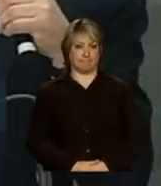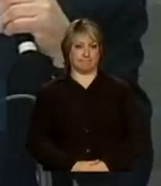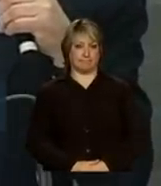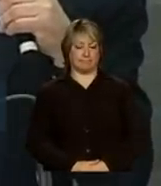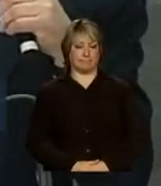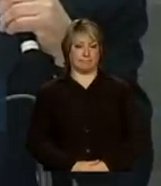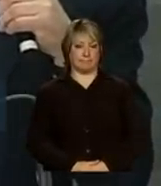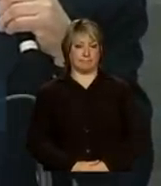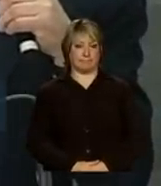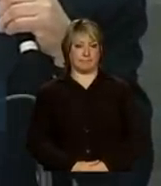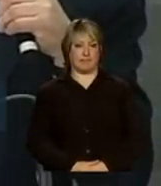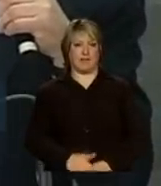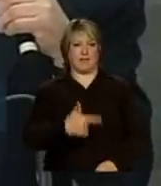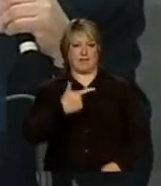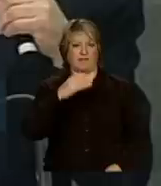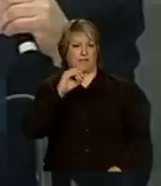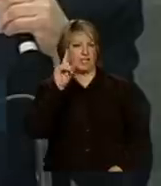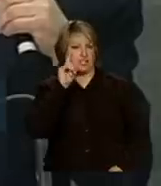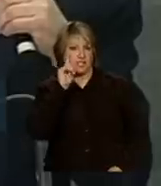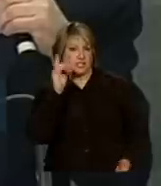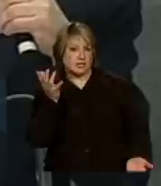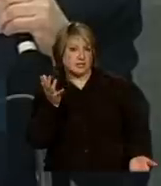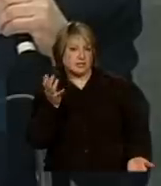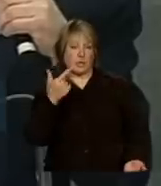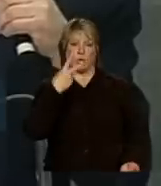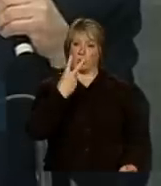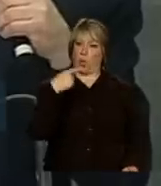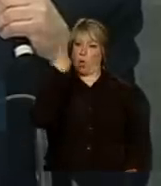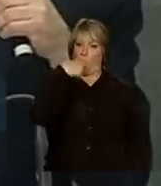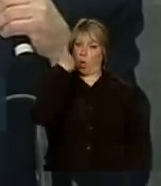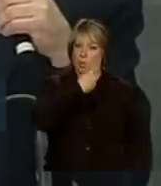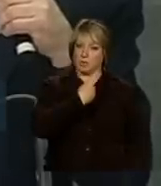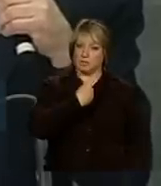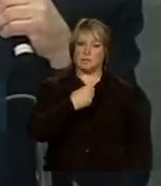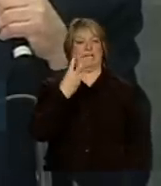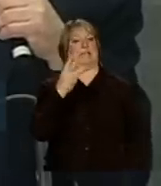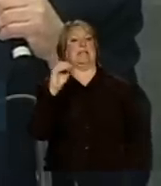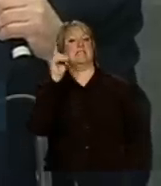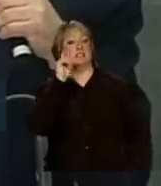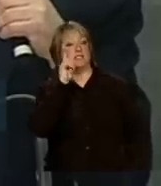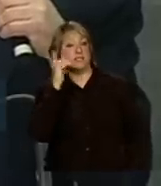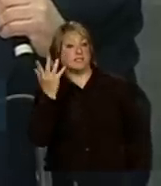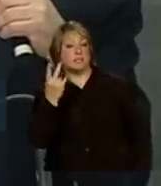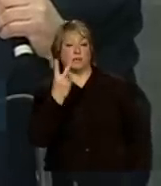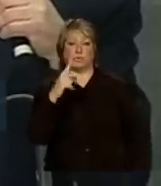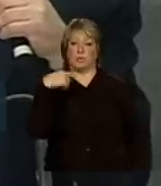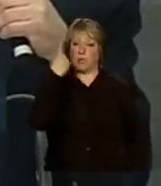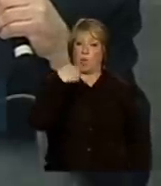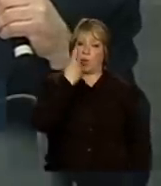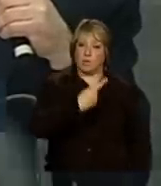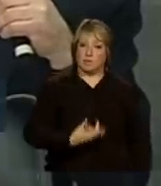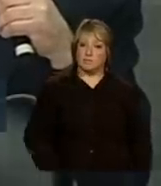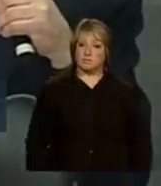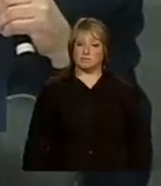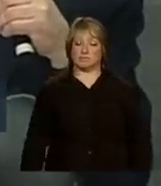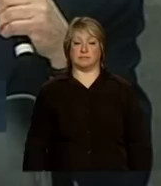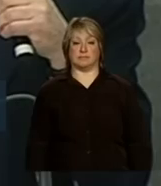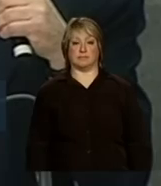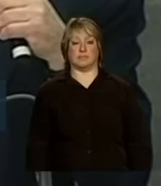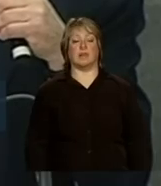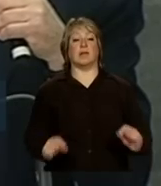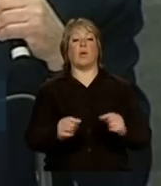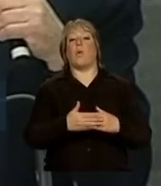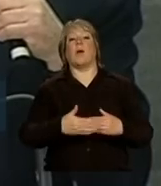anos 20 dias 2 horas 30 dias 2 horas e